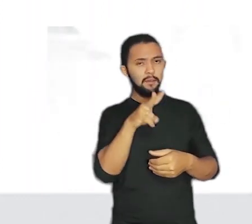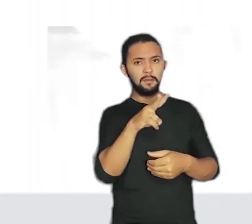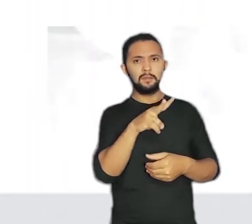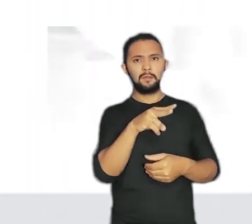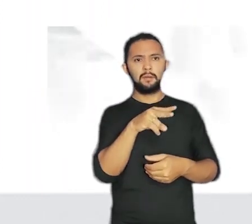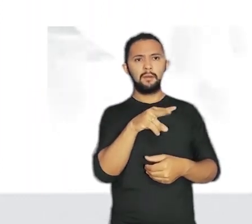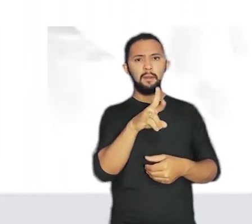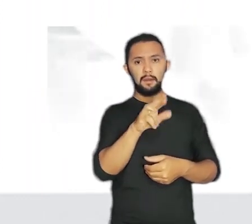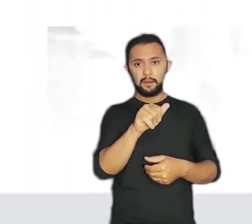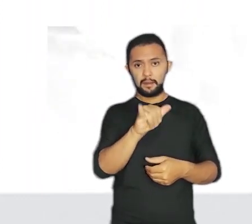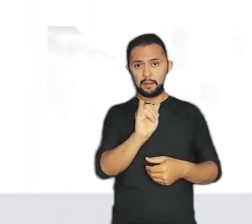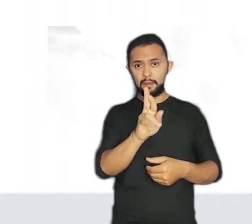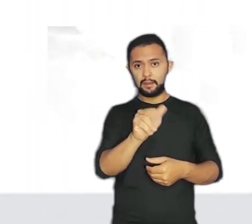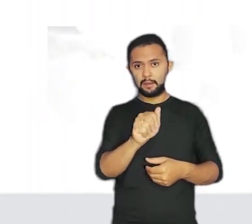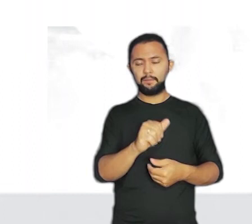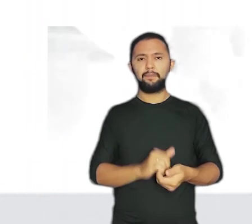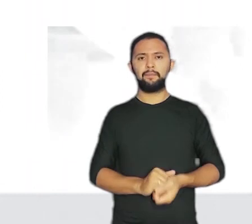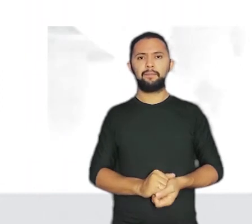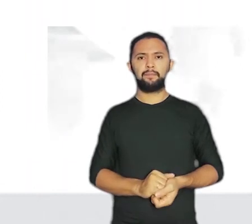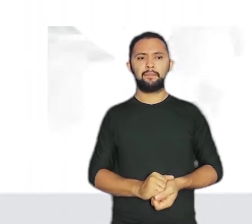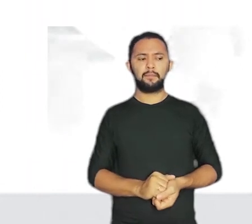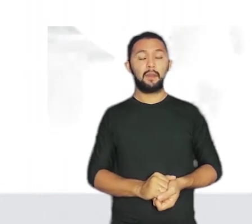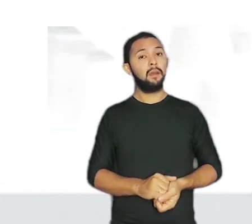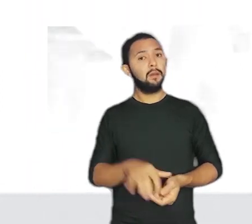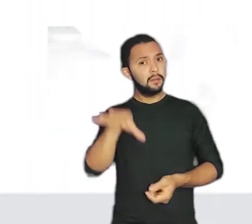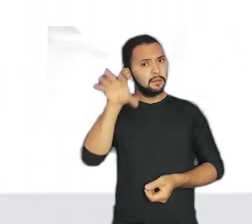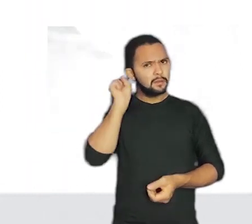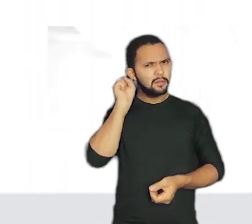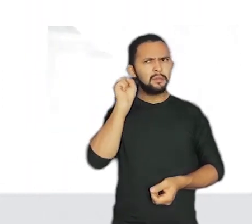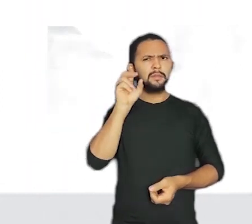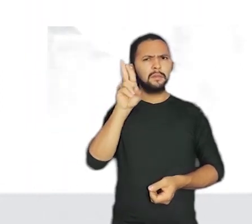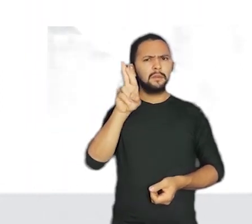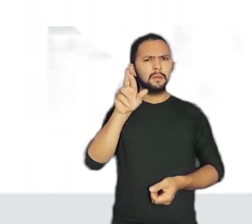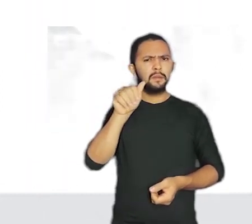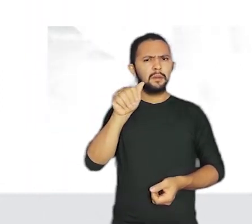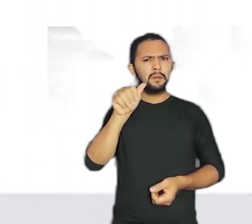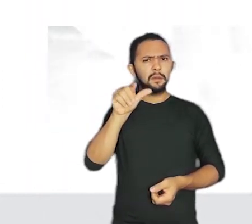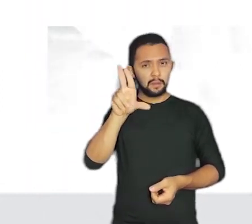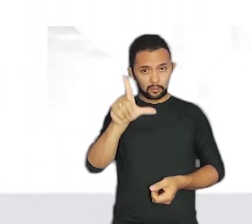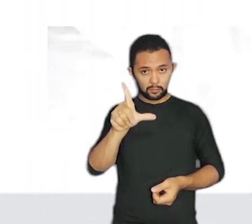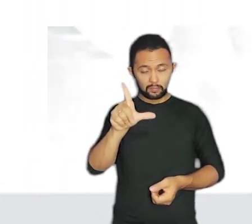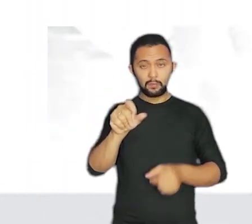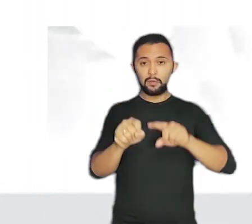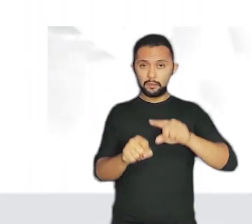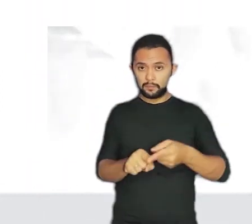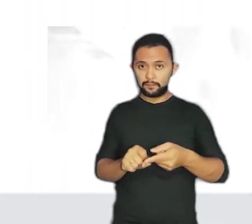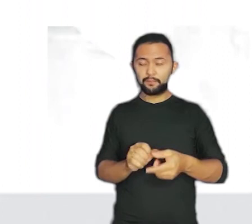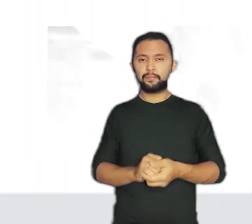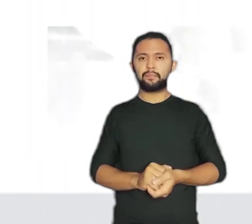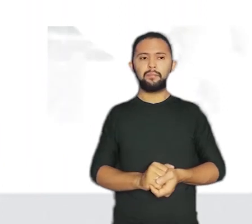vírgula separando ali o termo Maiara. Escute, Raul. Tem uma vírgula aqui separando o termo